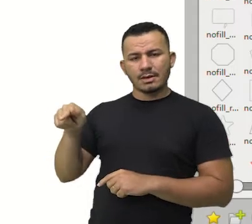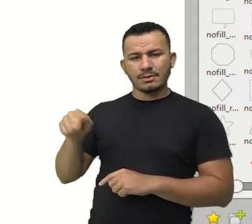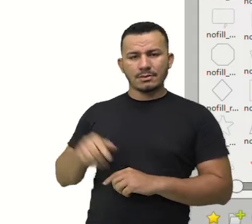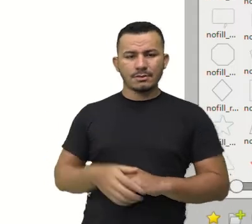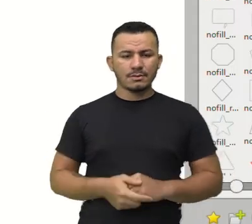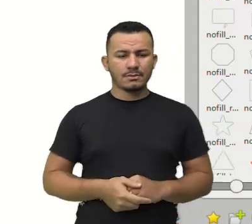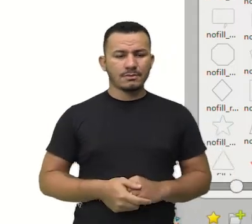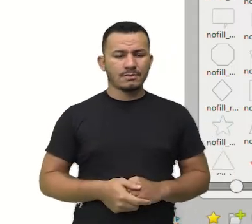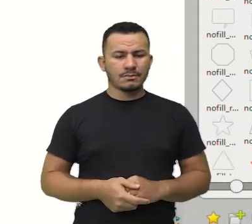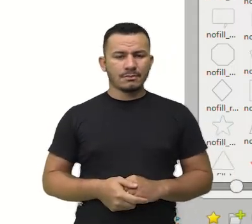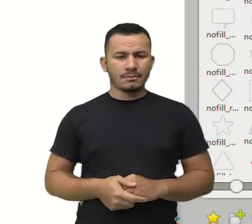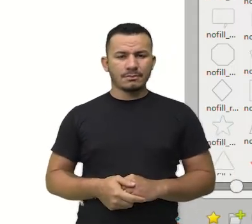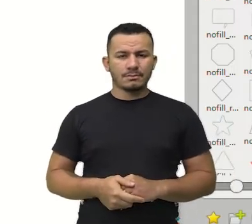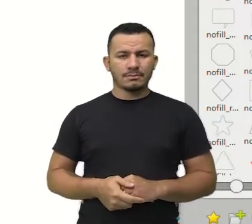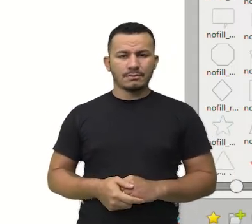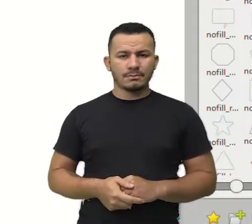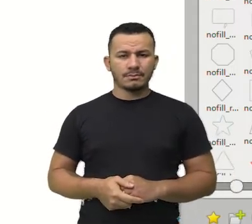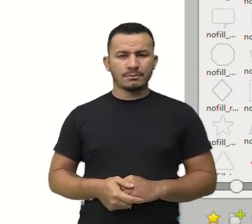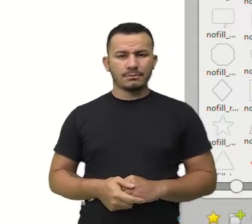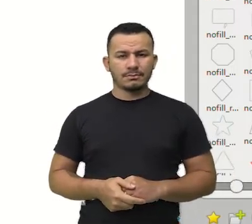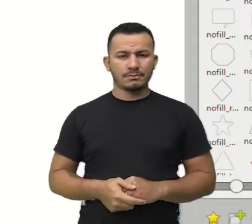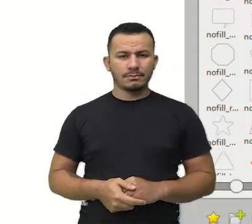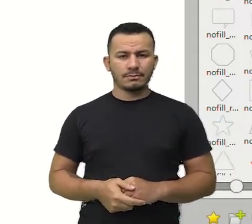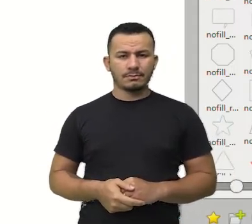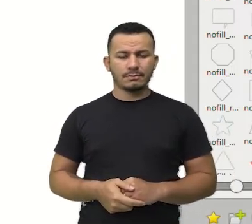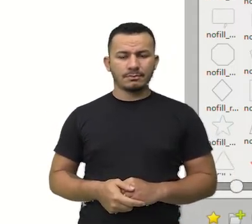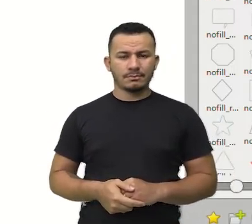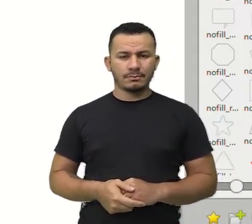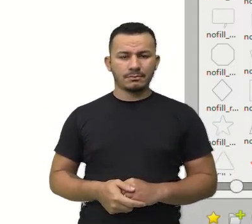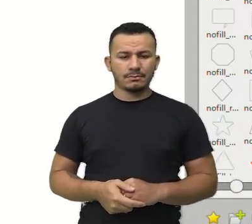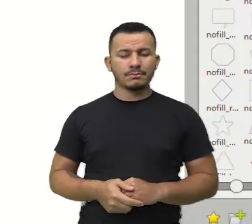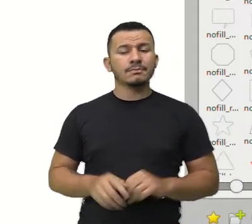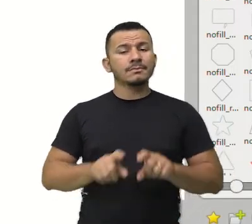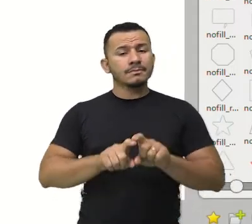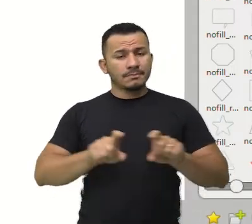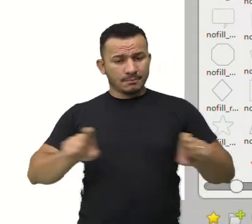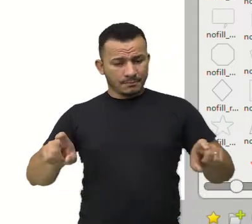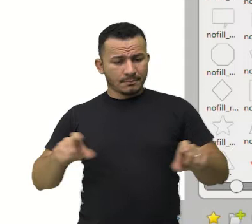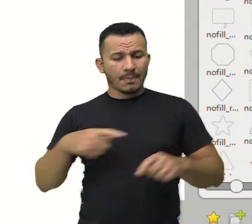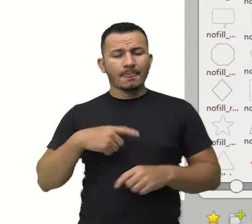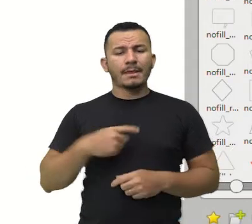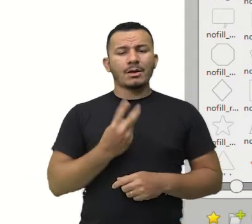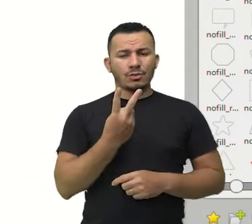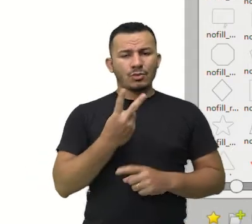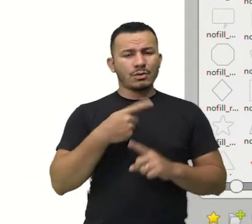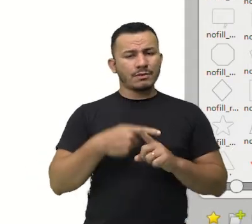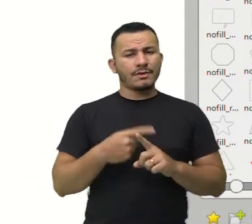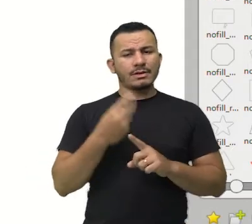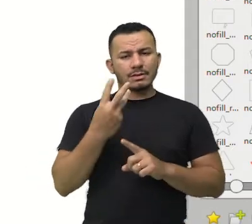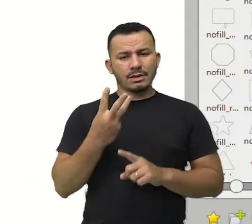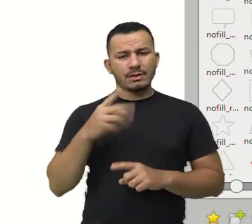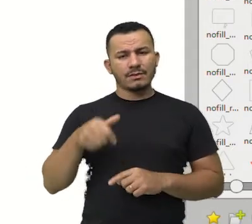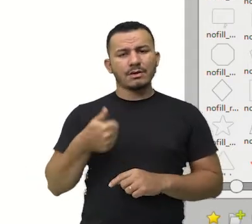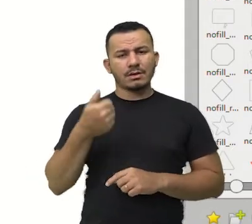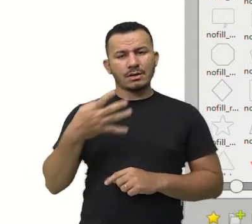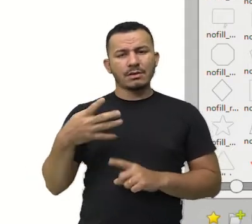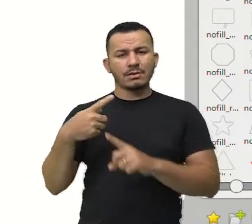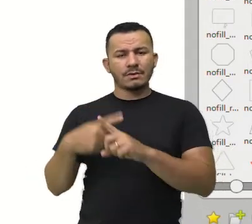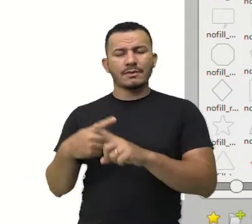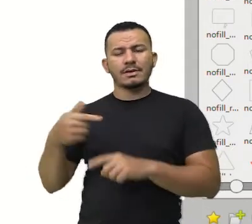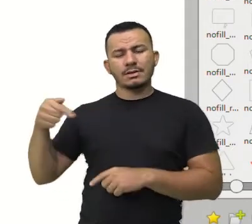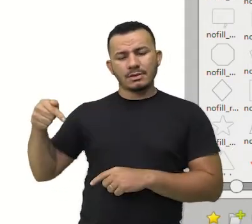3,14 vezes o raio. Mas quanto é o raio? O raio é 7. E aí ficamos, então, ó, com 2